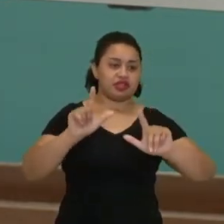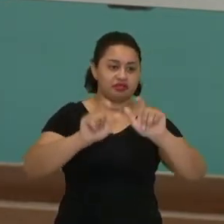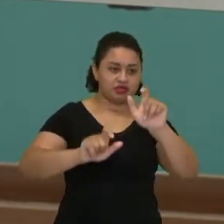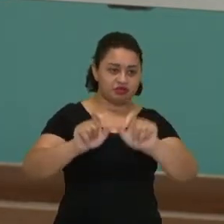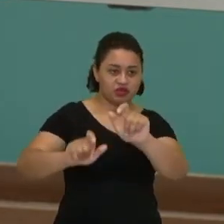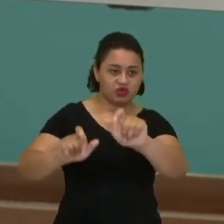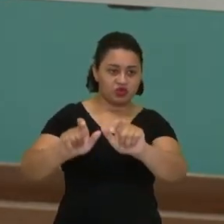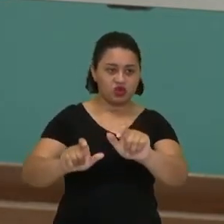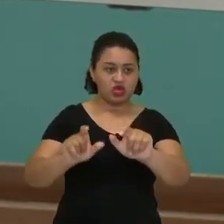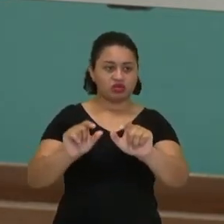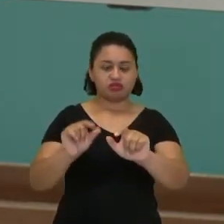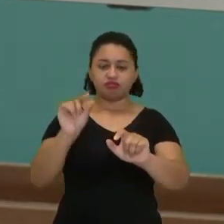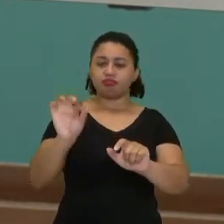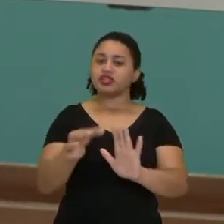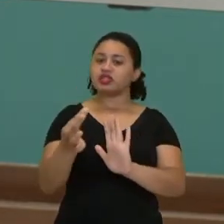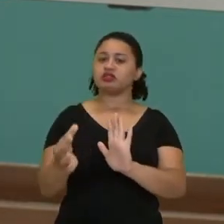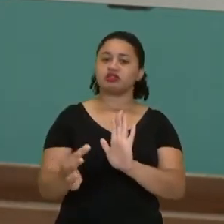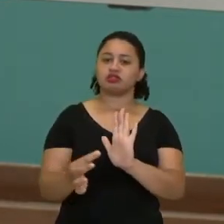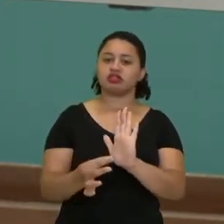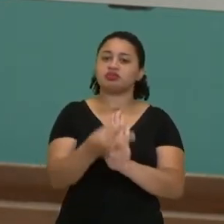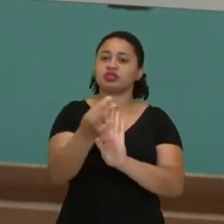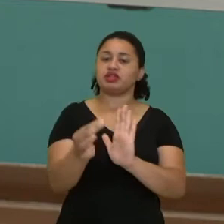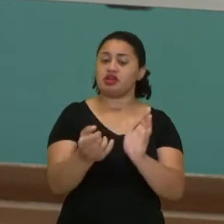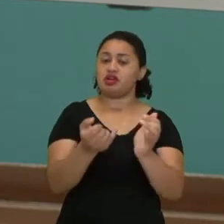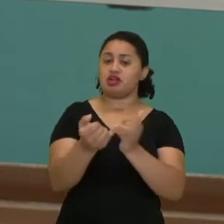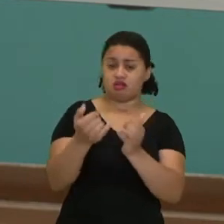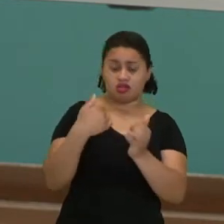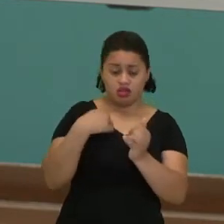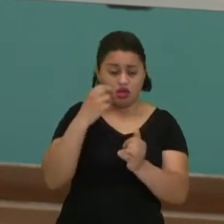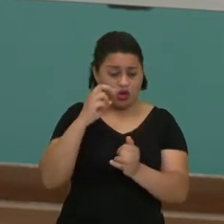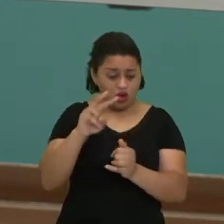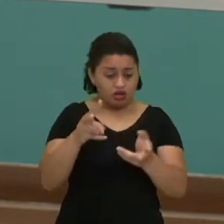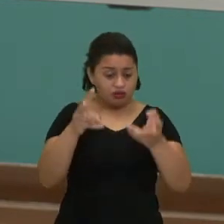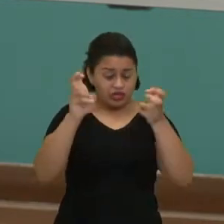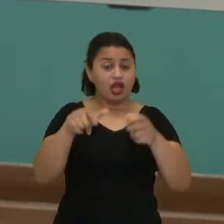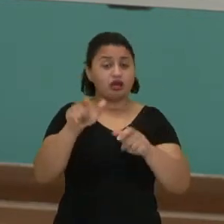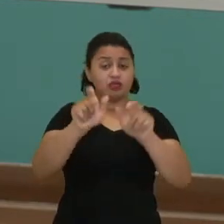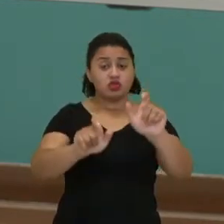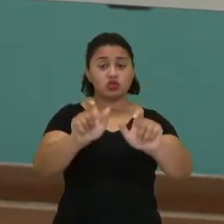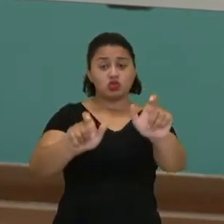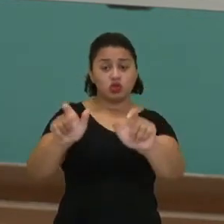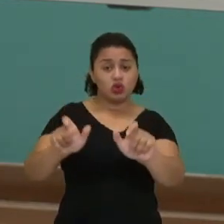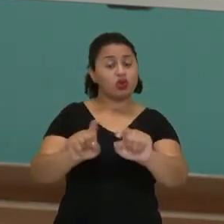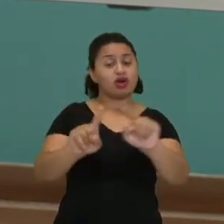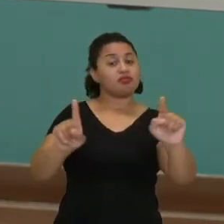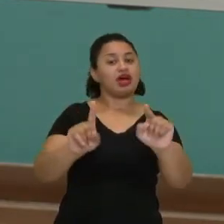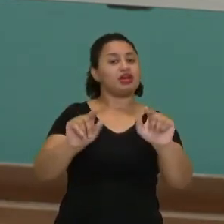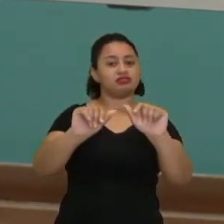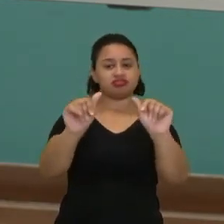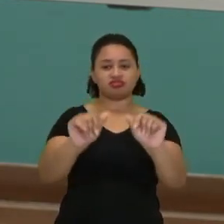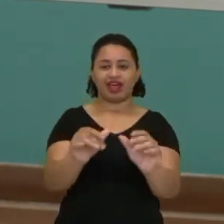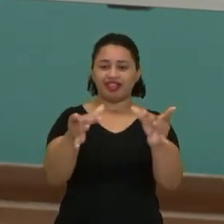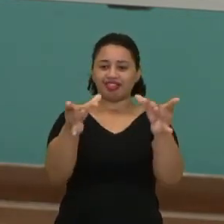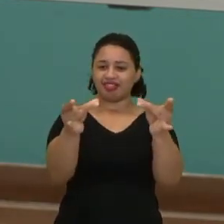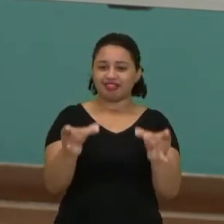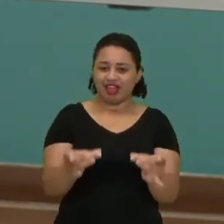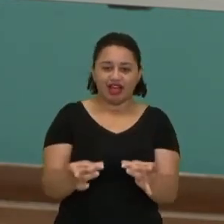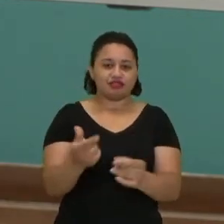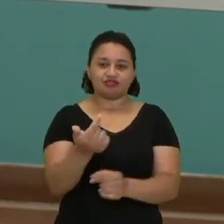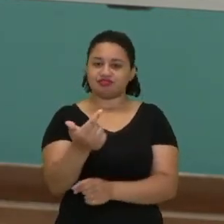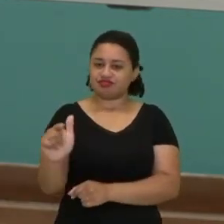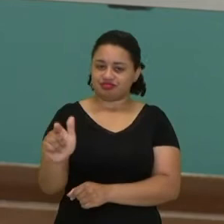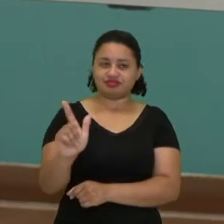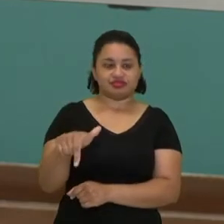aqui, são poucas pinceladas e você compreende que são pessoas, apesar de elas não estarem tão detalhadas. Então seriam